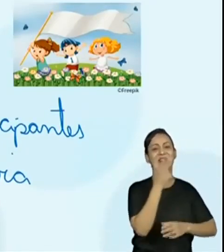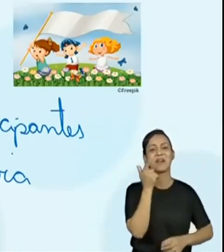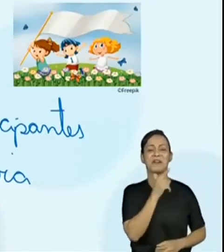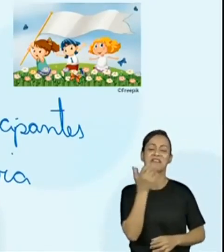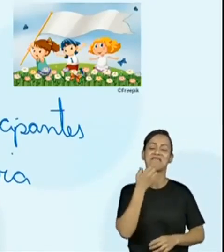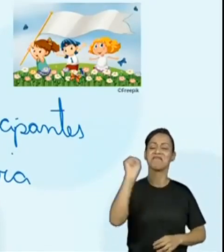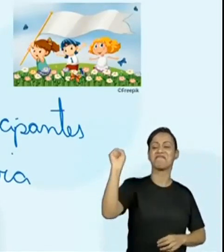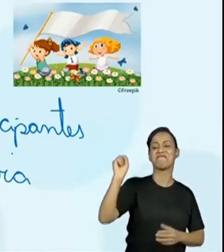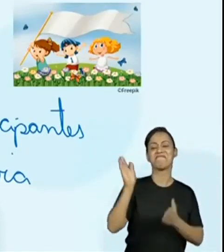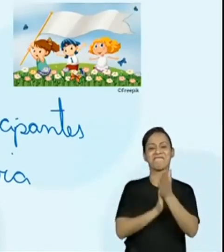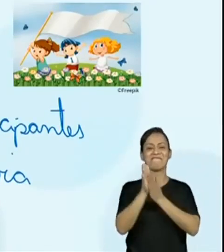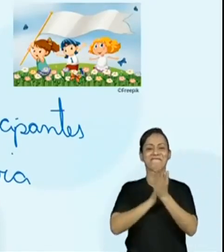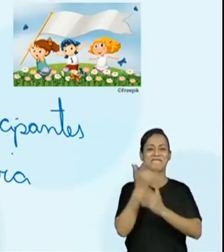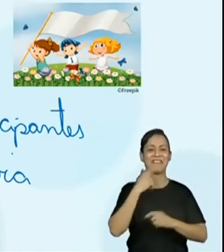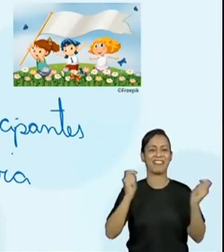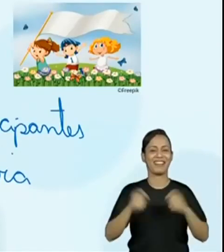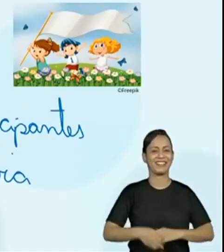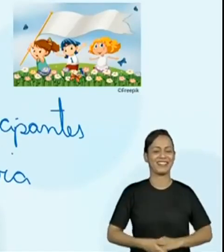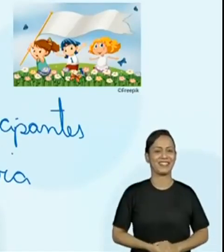Pega primeiro. Isso.